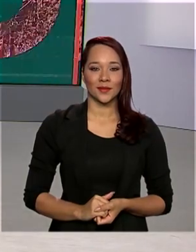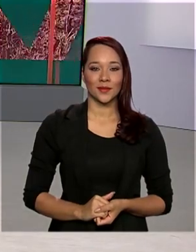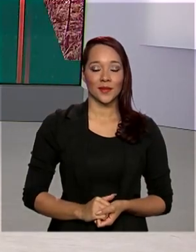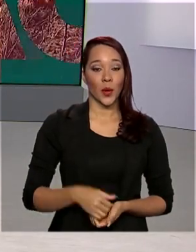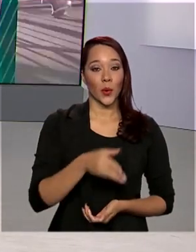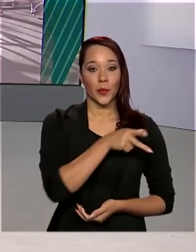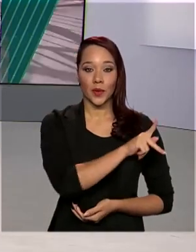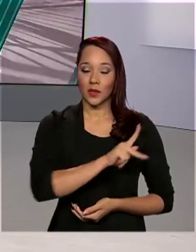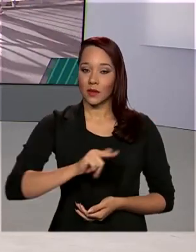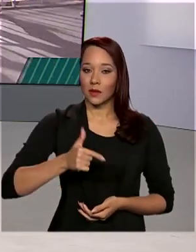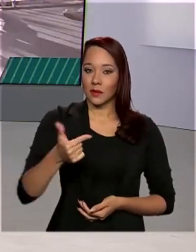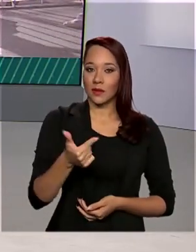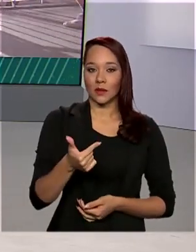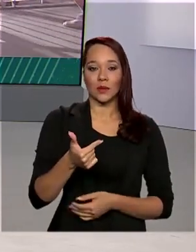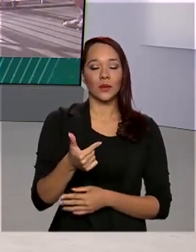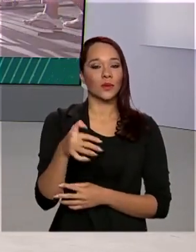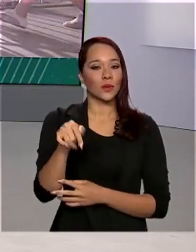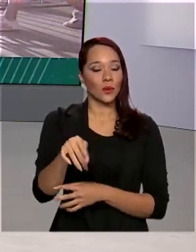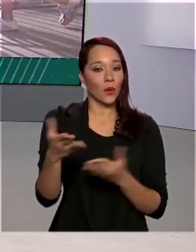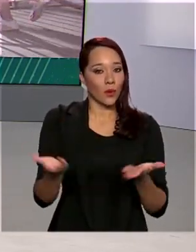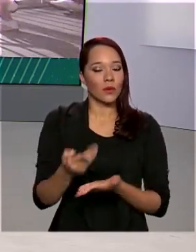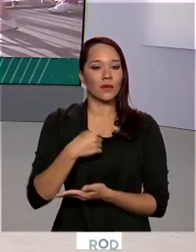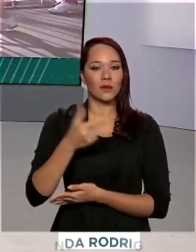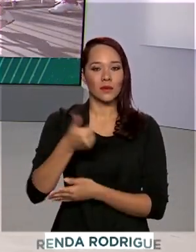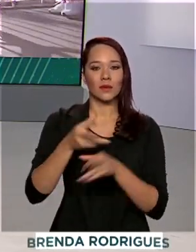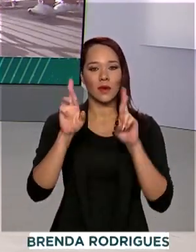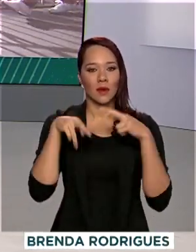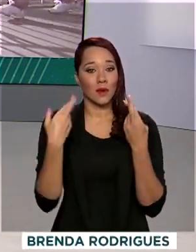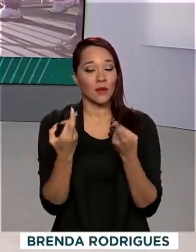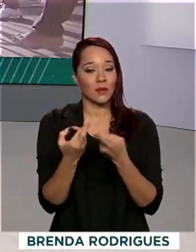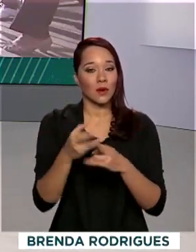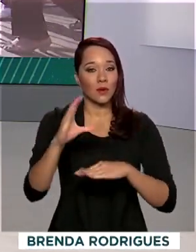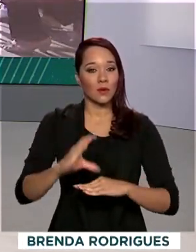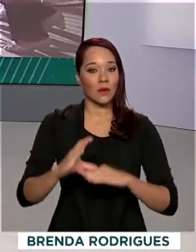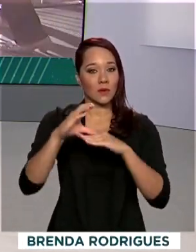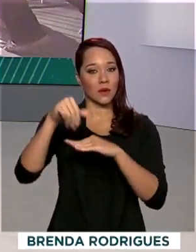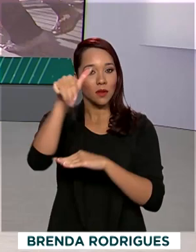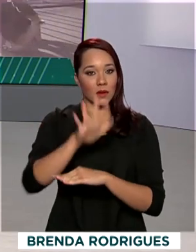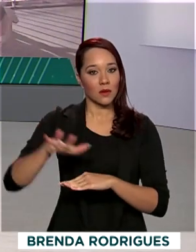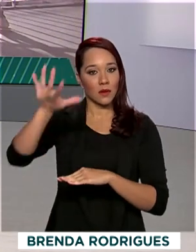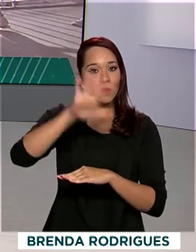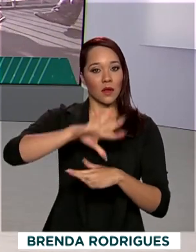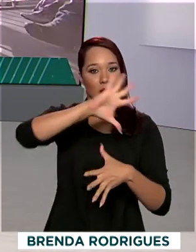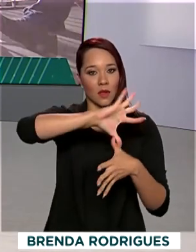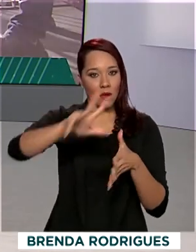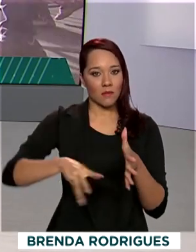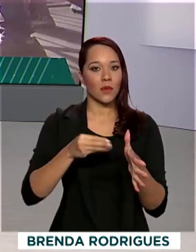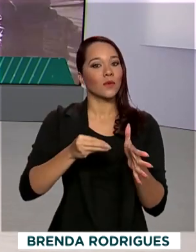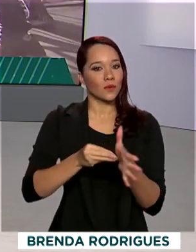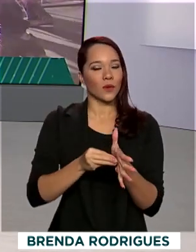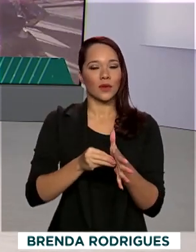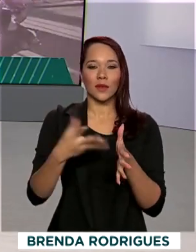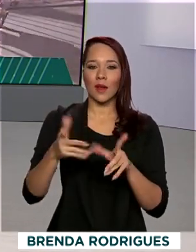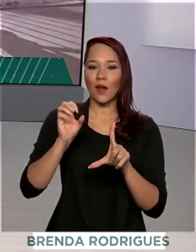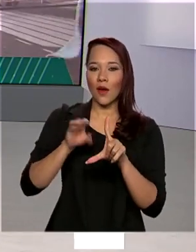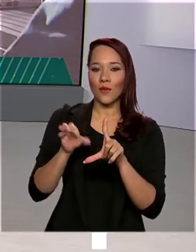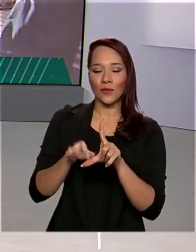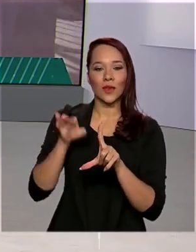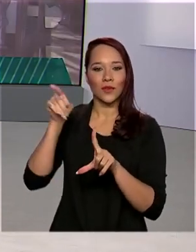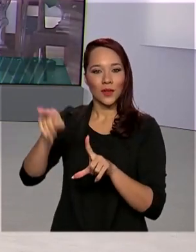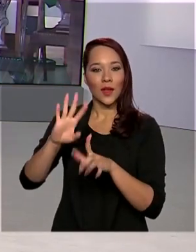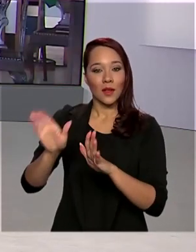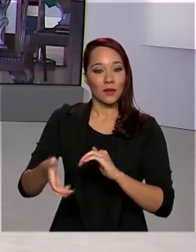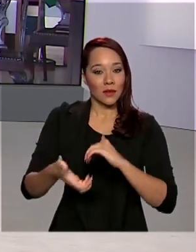O vice-presidente da República comanda hoje a segunda reunião do Conselho Nacional da Amazônia Legal. Vamos ao vivo ao Palácio do